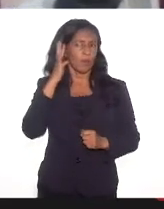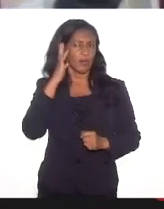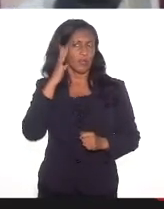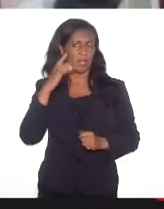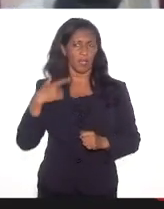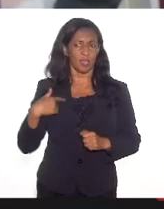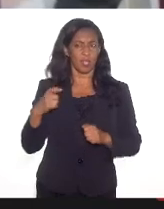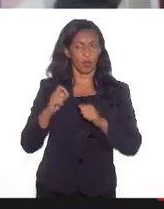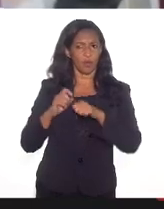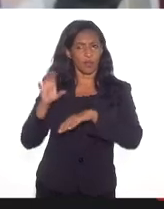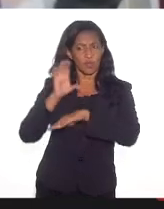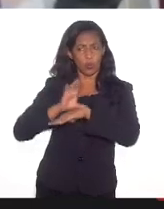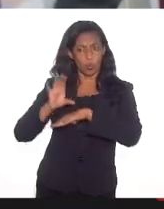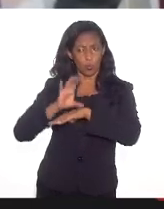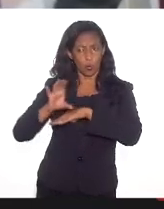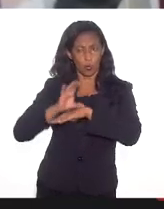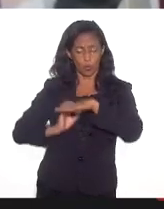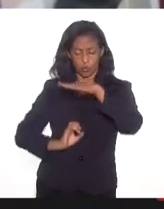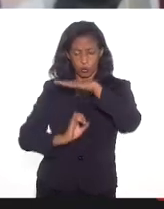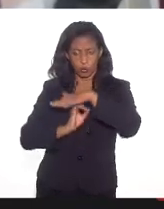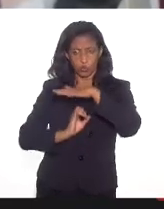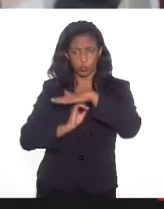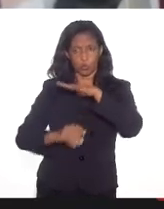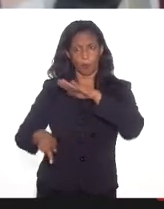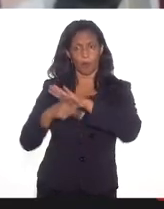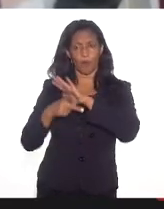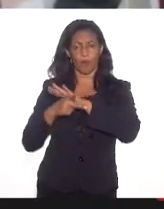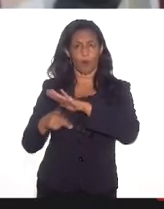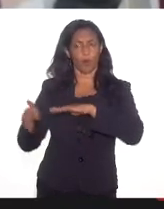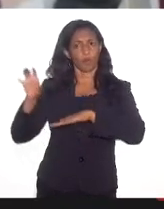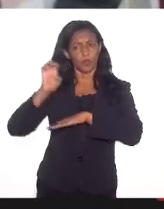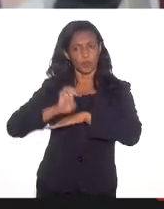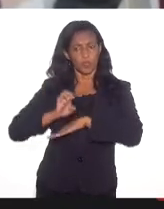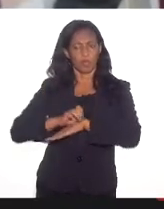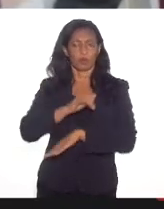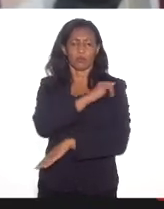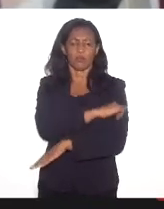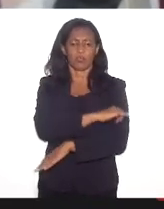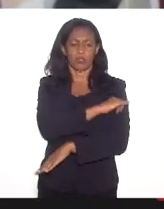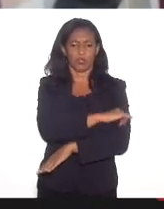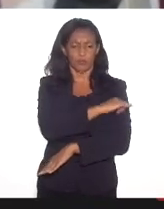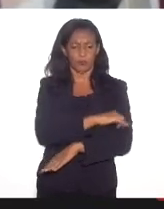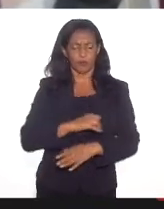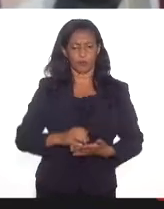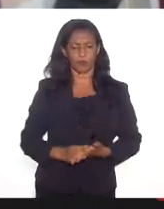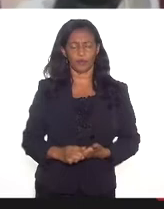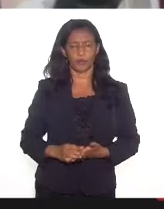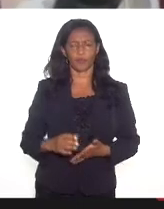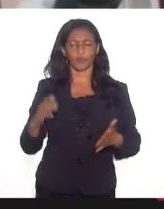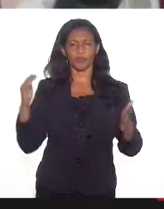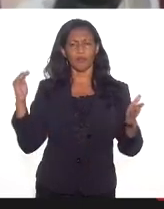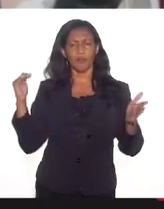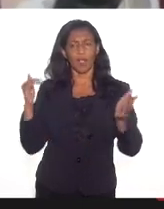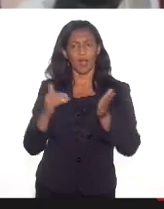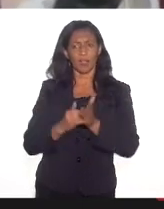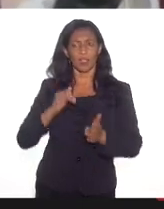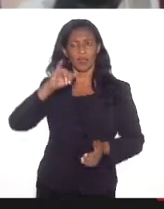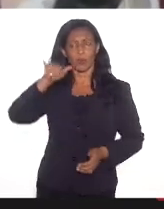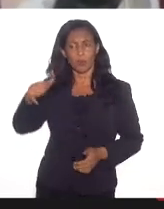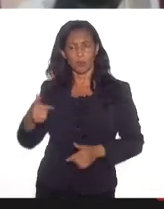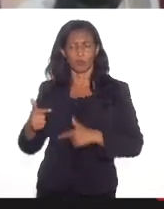aqui numa instituição na minha cidade até que surja uma oportunidade mais de acordo com a minha